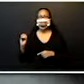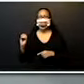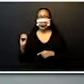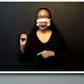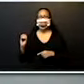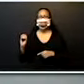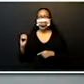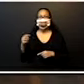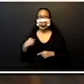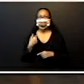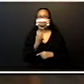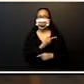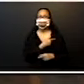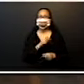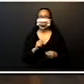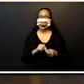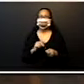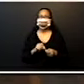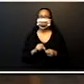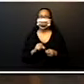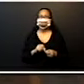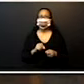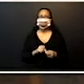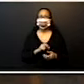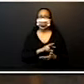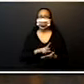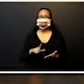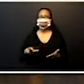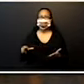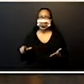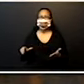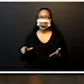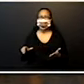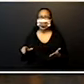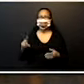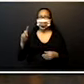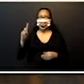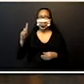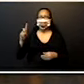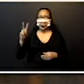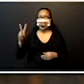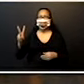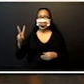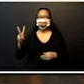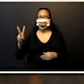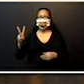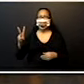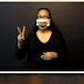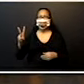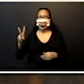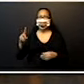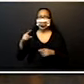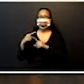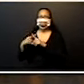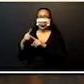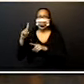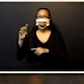Nós já fizemos várias vezes aqui o 12 vezes 100, que é